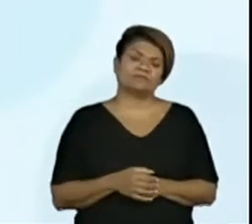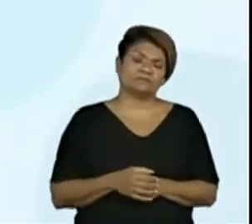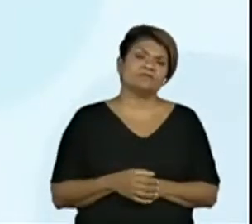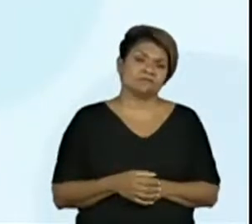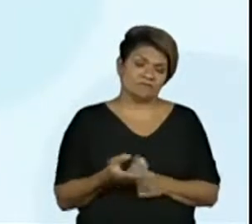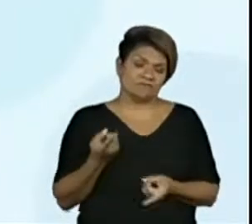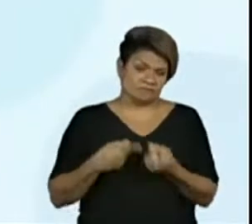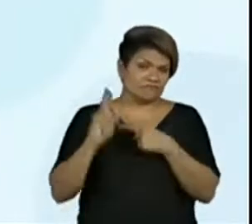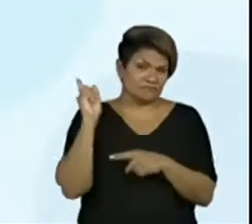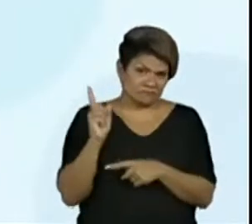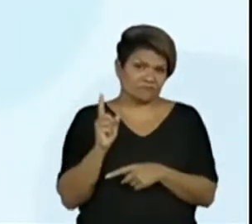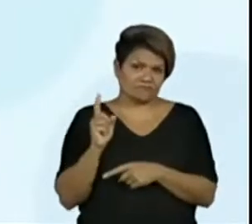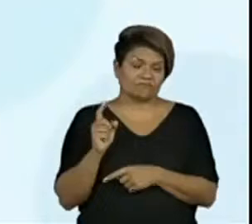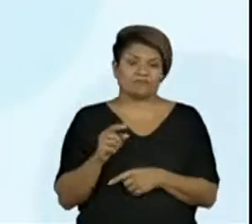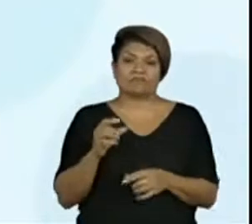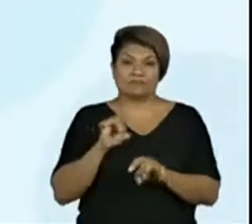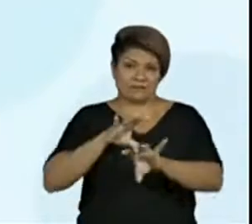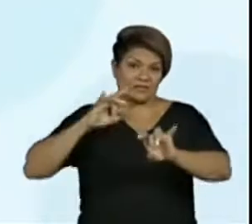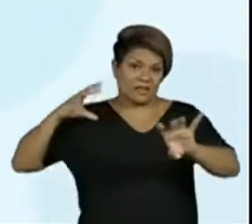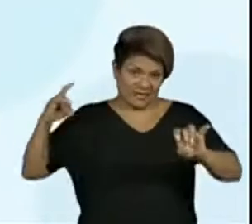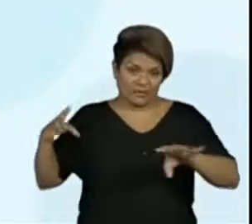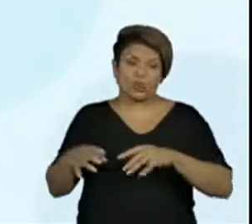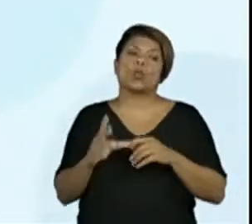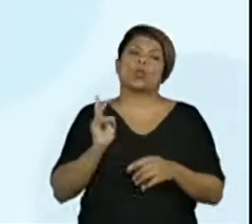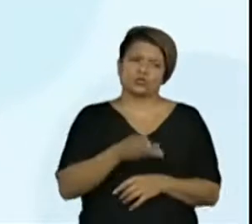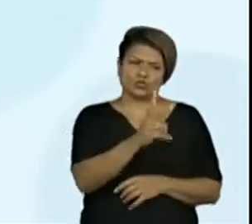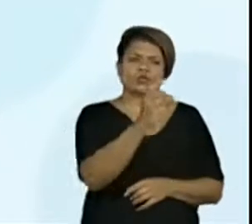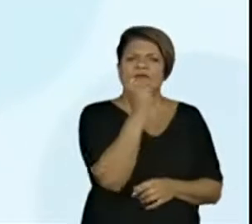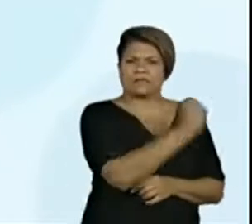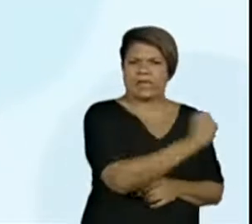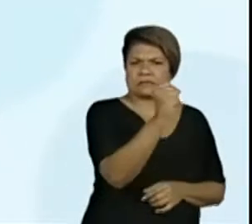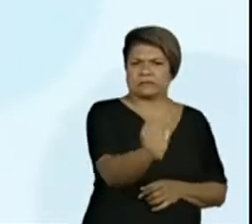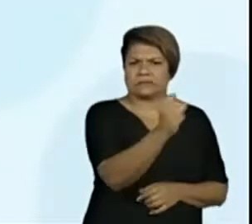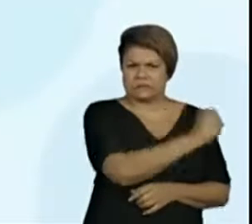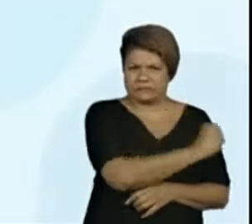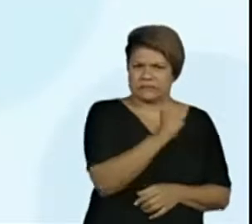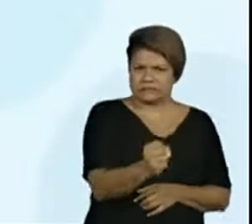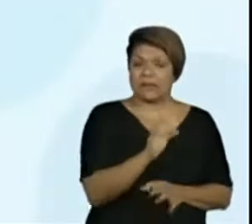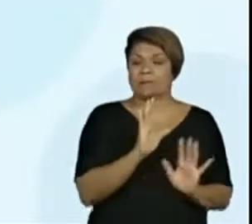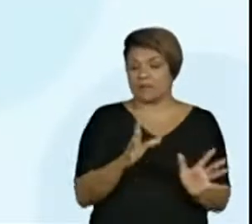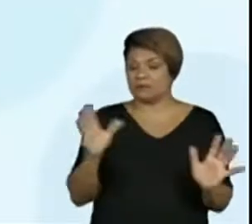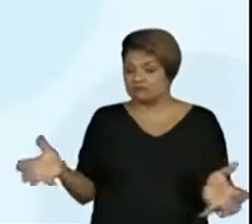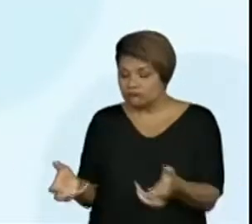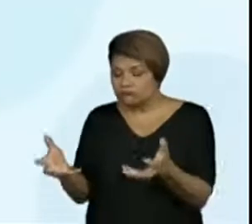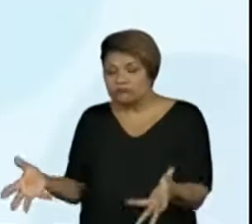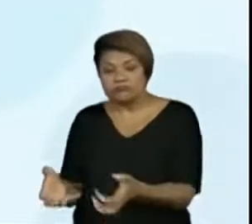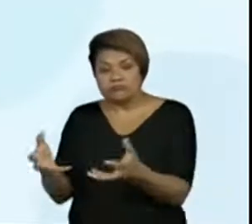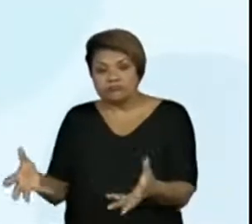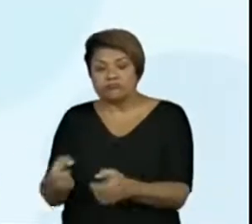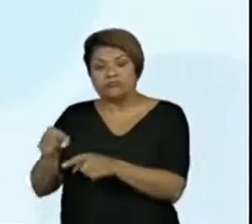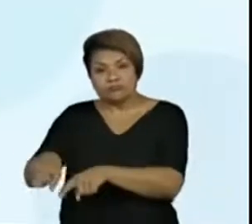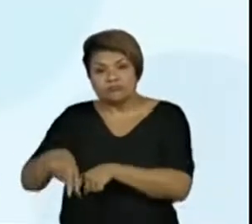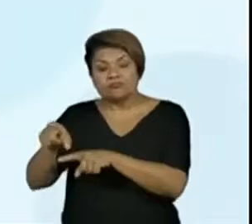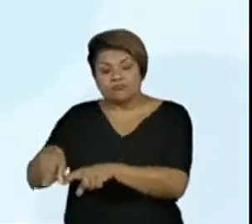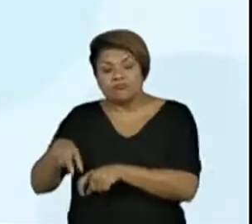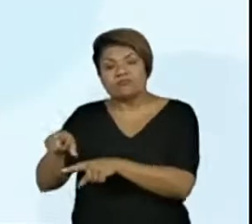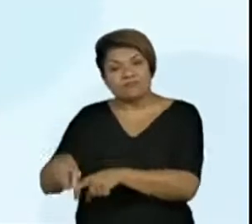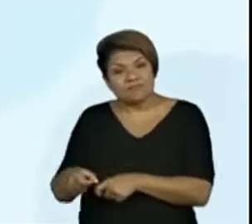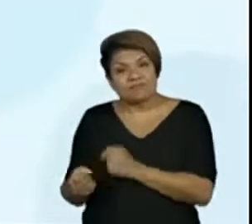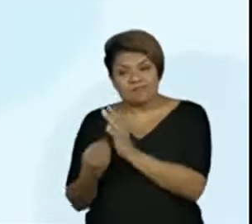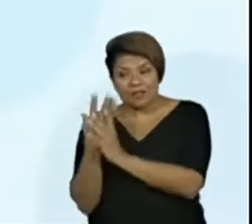obtenção de alimentos. Continuavam a caçar, mas passaram a cultivar plantas e a criar